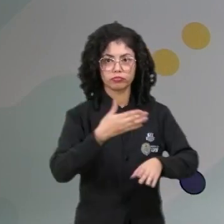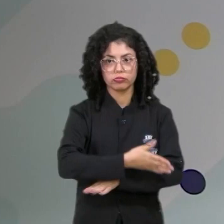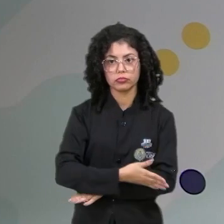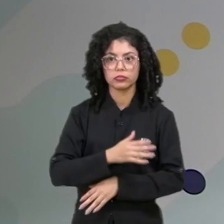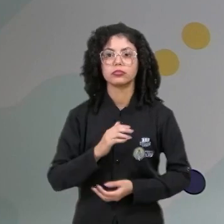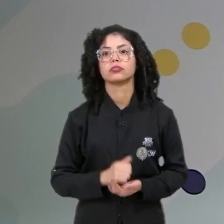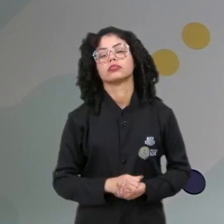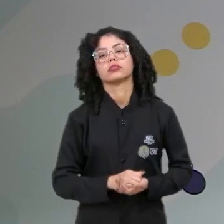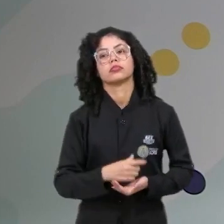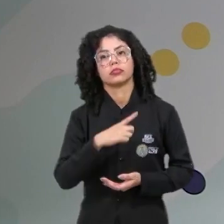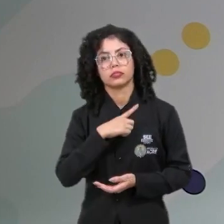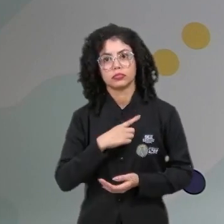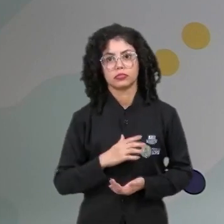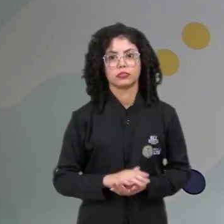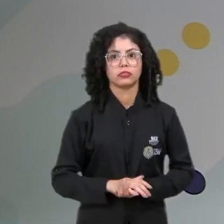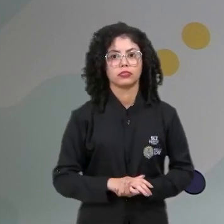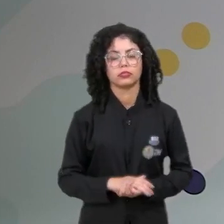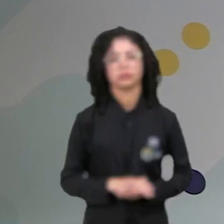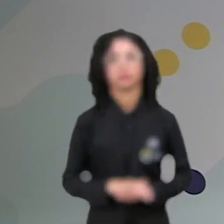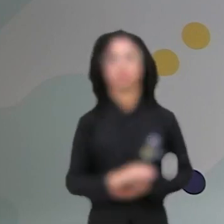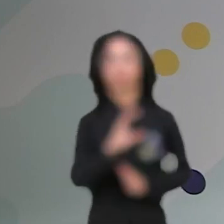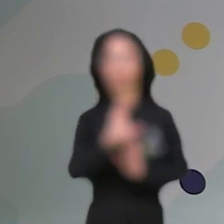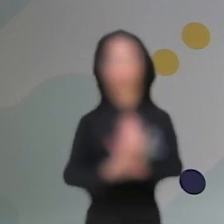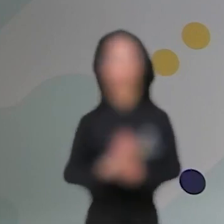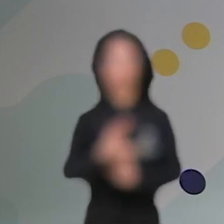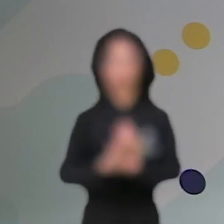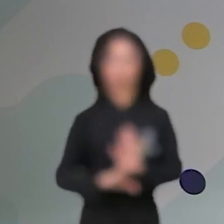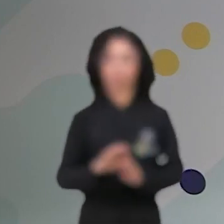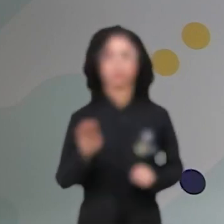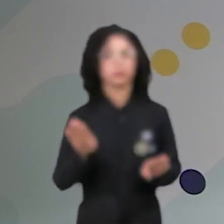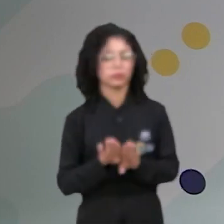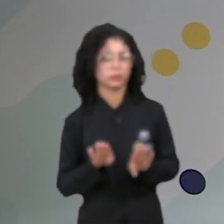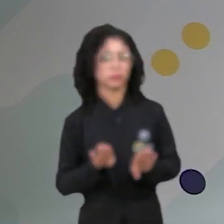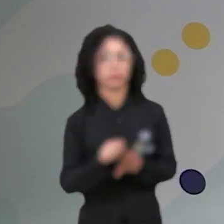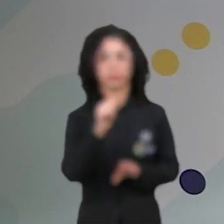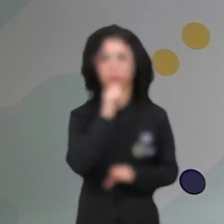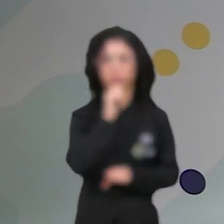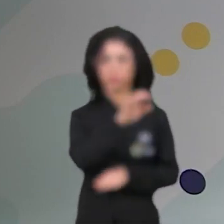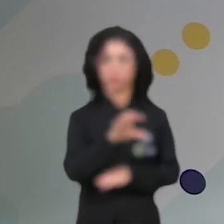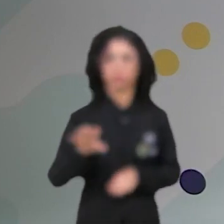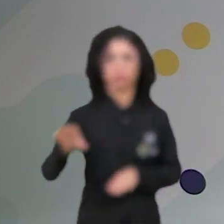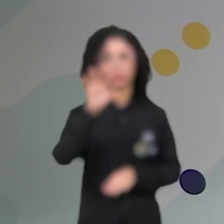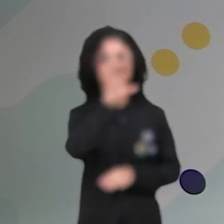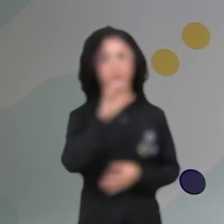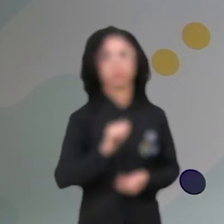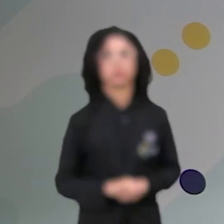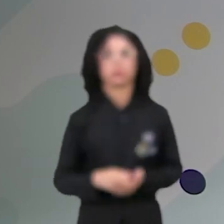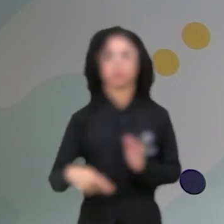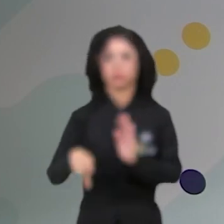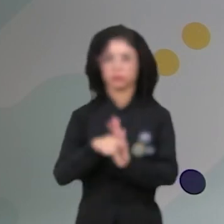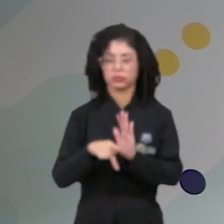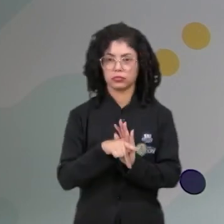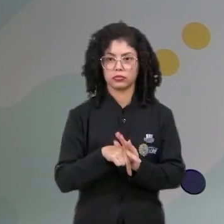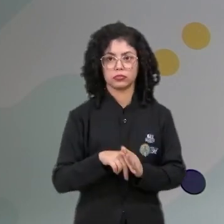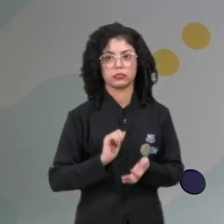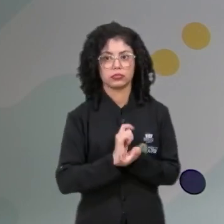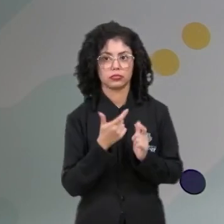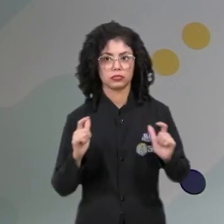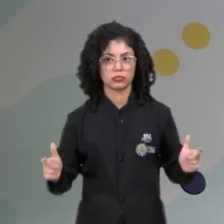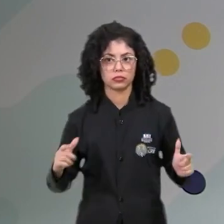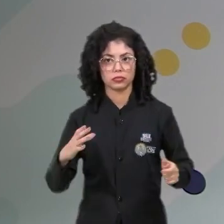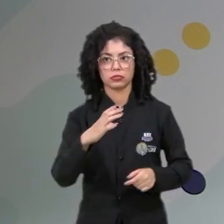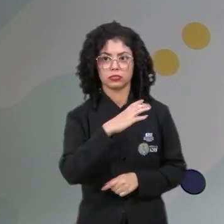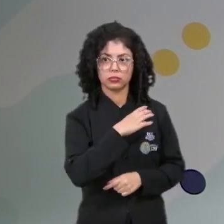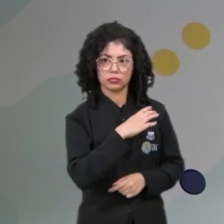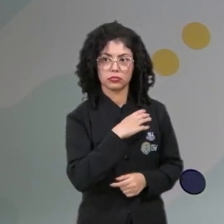outra. Então, nós temos ali até um conceito também chamado de região metropolitana, que é a metrópole, com as cidades ao redor ali